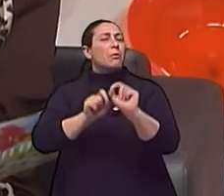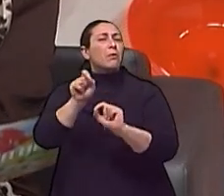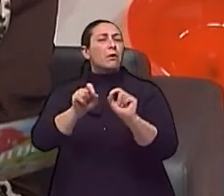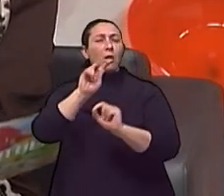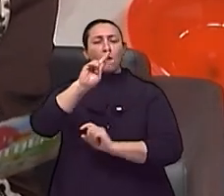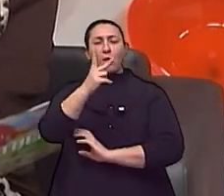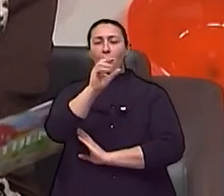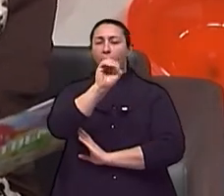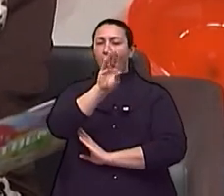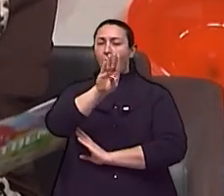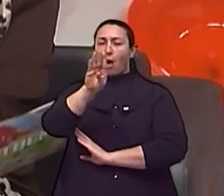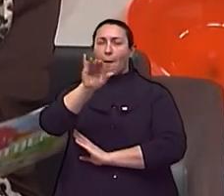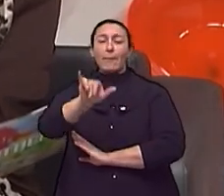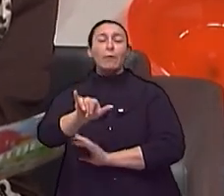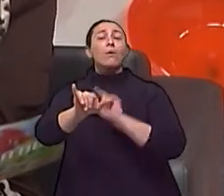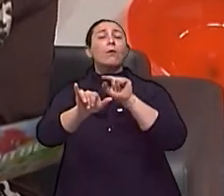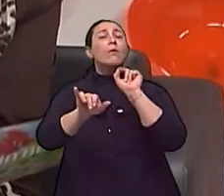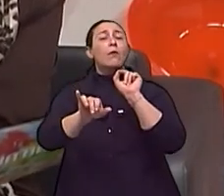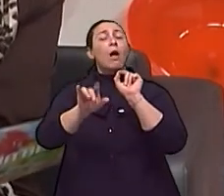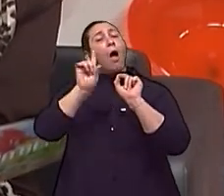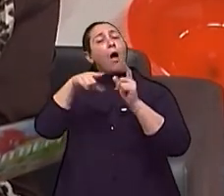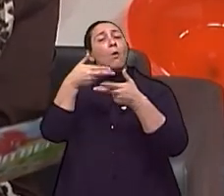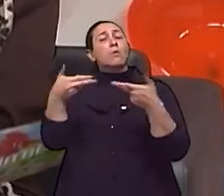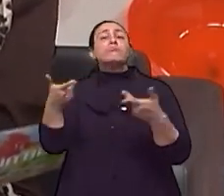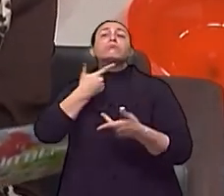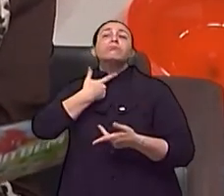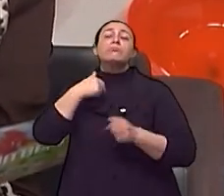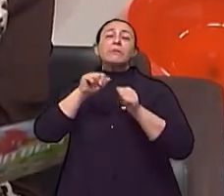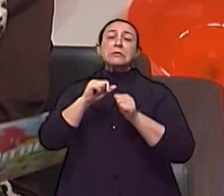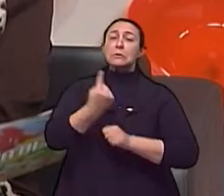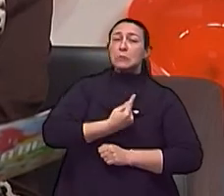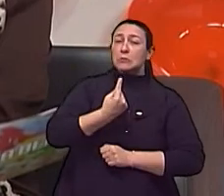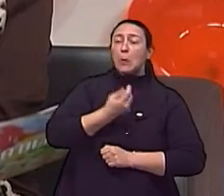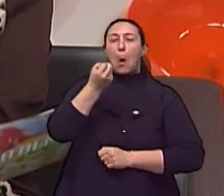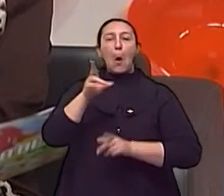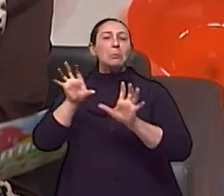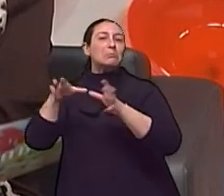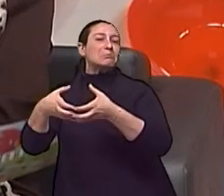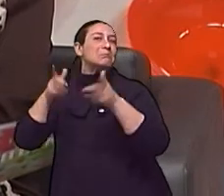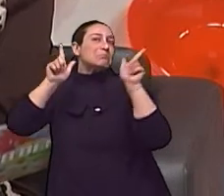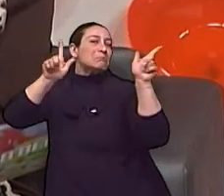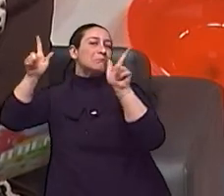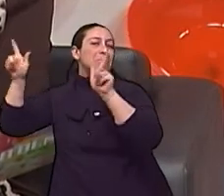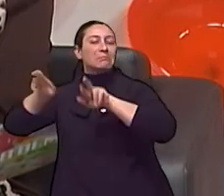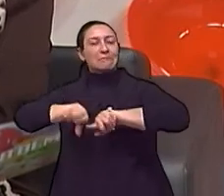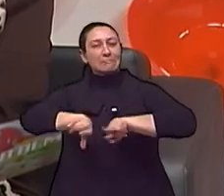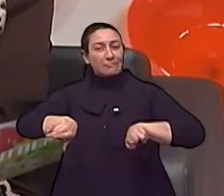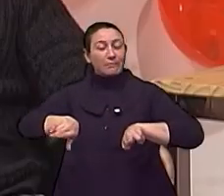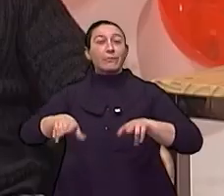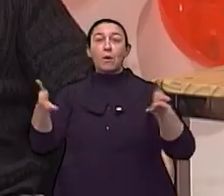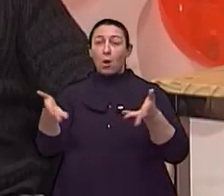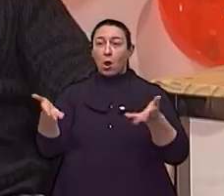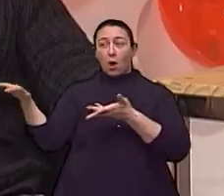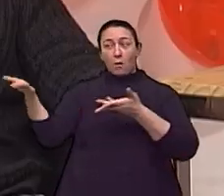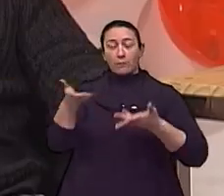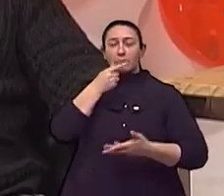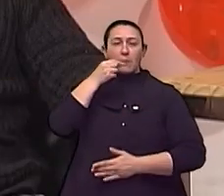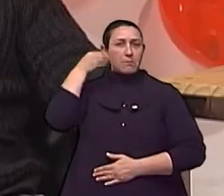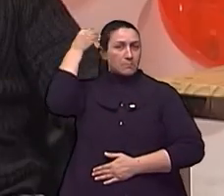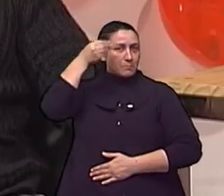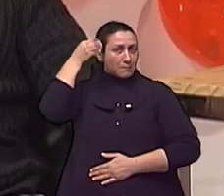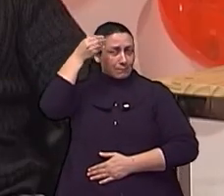que o indivíduo desenvolve sozinho ou em grupo o nosso convidado de hoje é o psicólogo e terapeuta